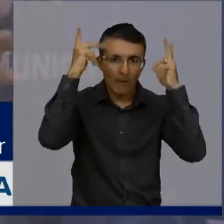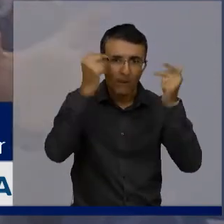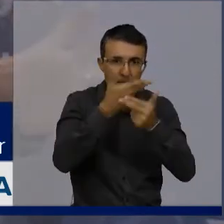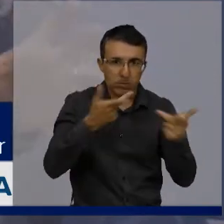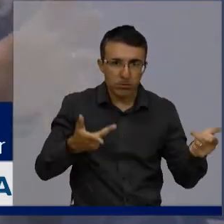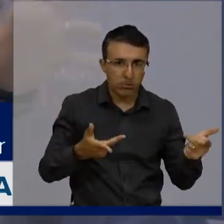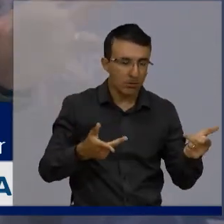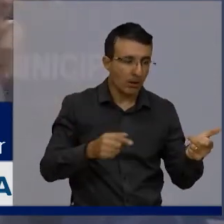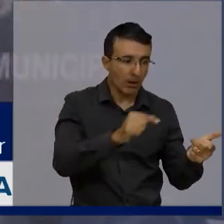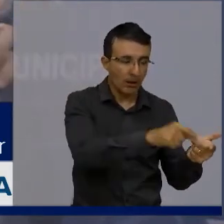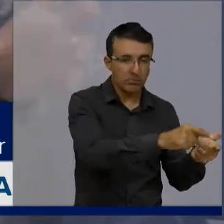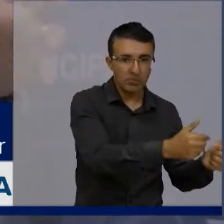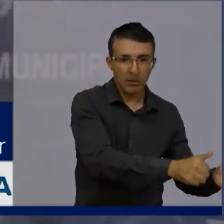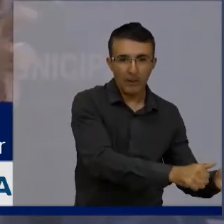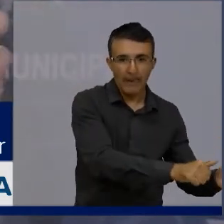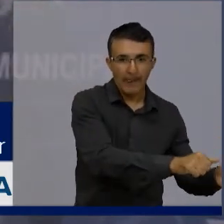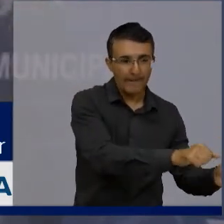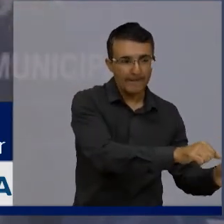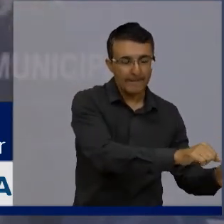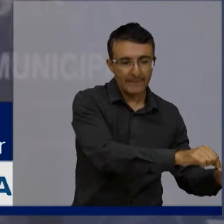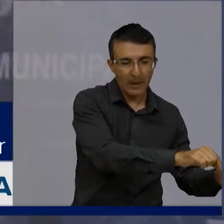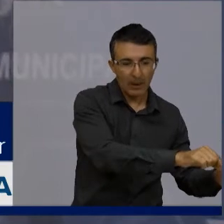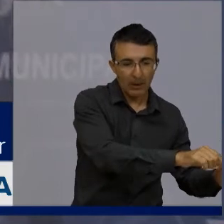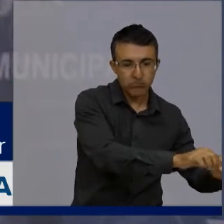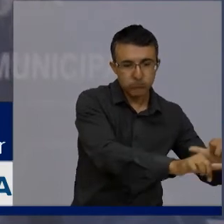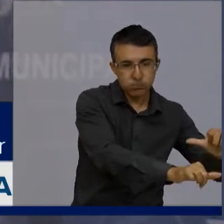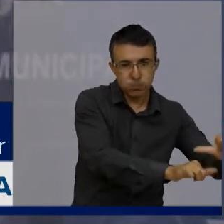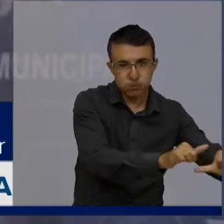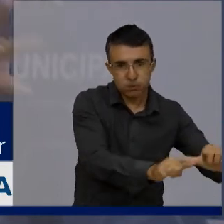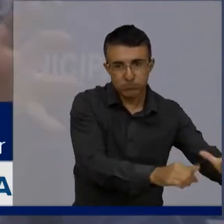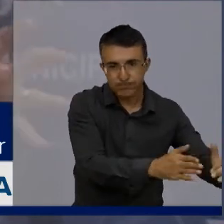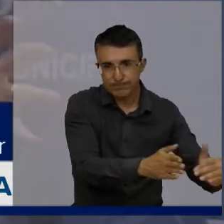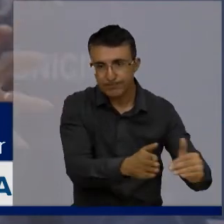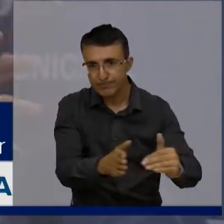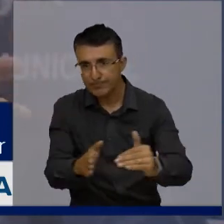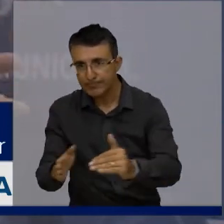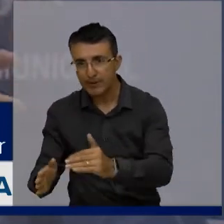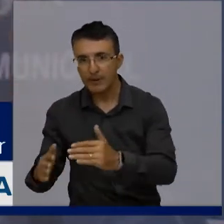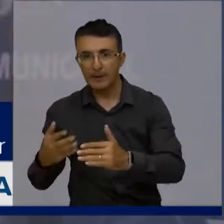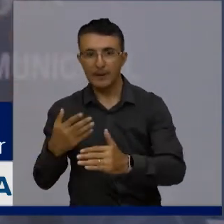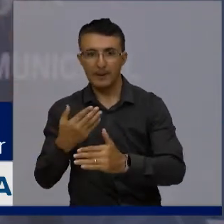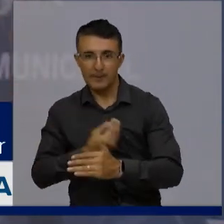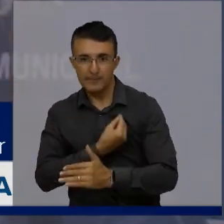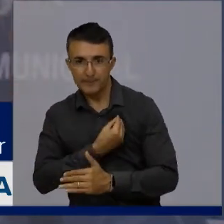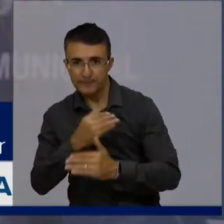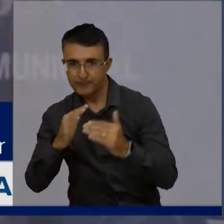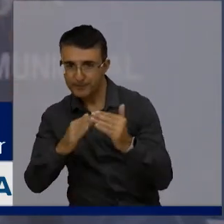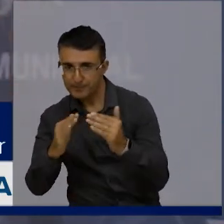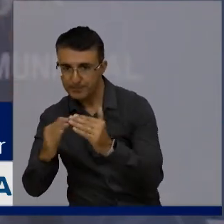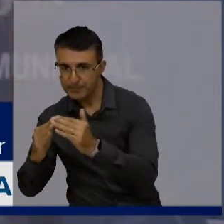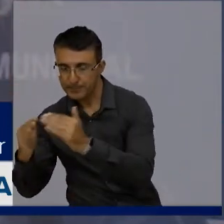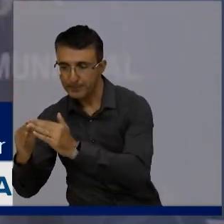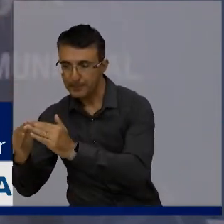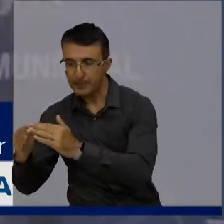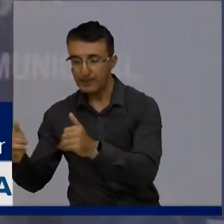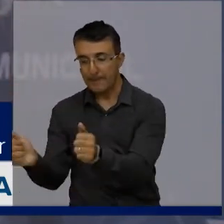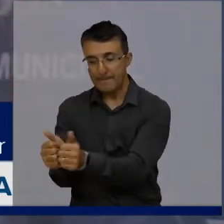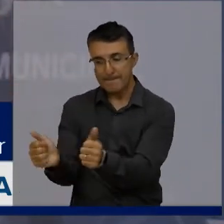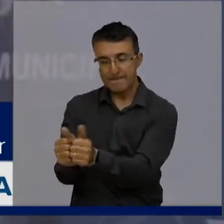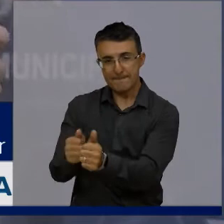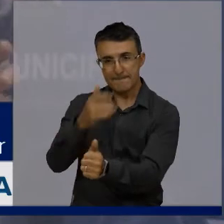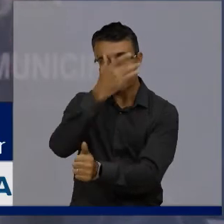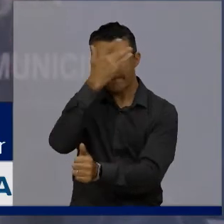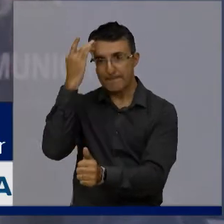chance para a zoonose, que são aquelas doenças entre os animais, passarem para os seres humanos. Quando o animal silvestre vive no seu habitat, ele está